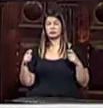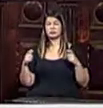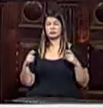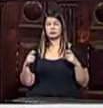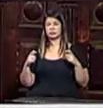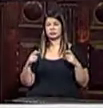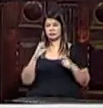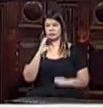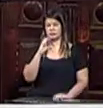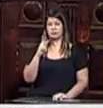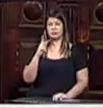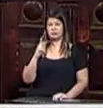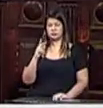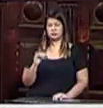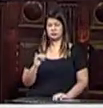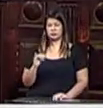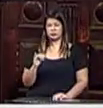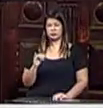CPI